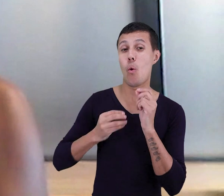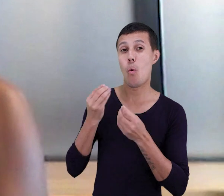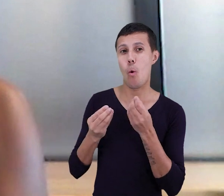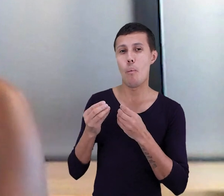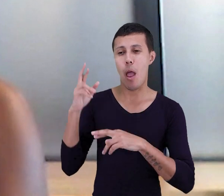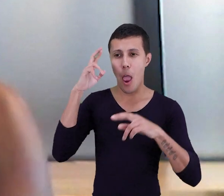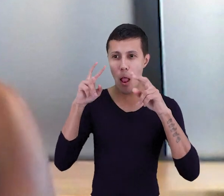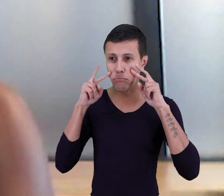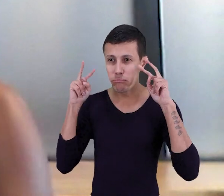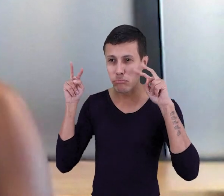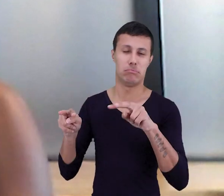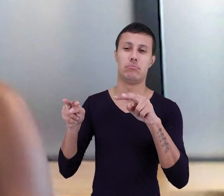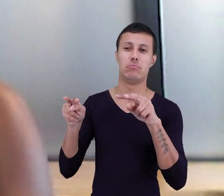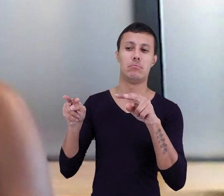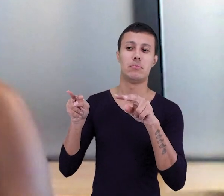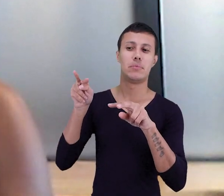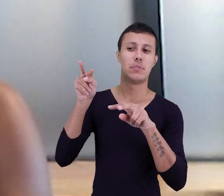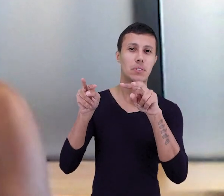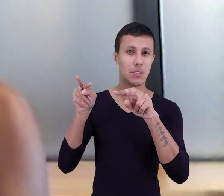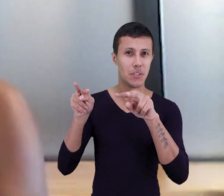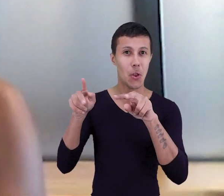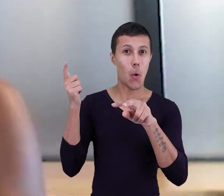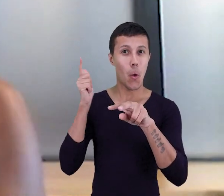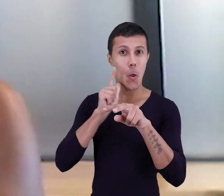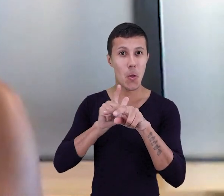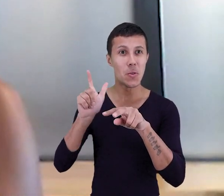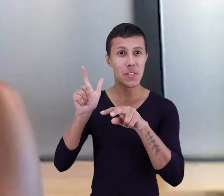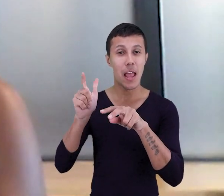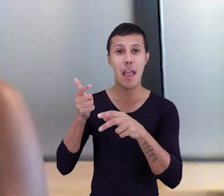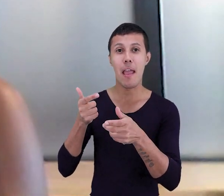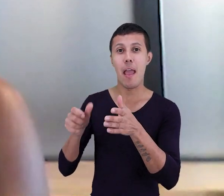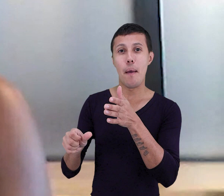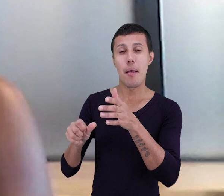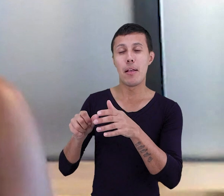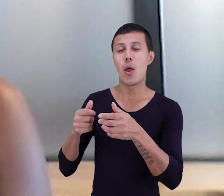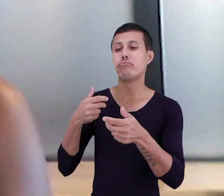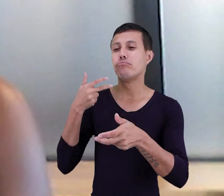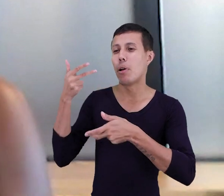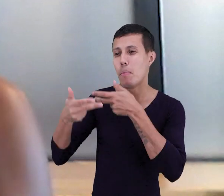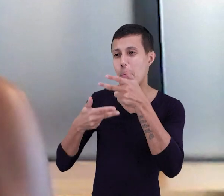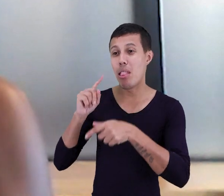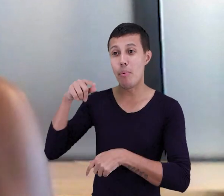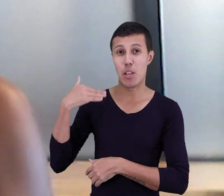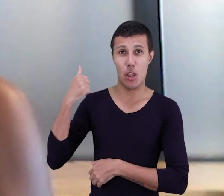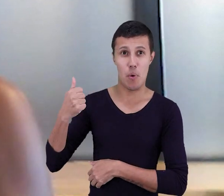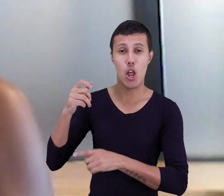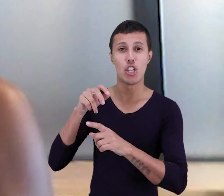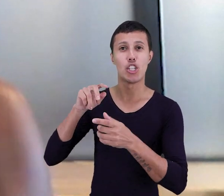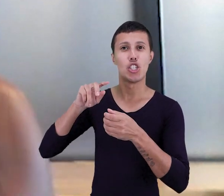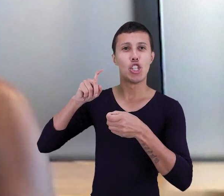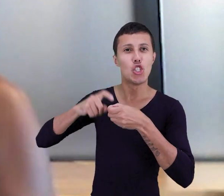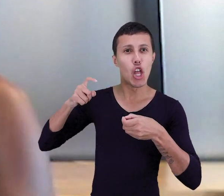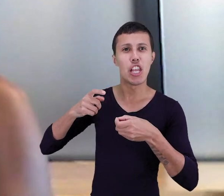mais atento. É um olhar que você consegue, nas minhas primeiras conversas, né, depois que o Gilmar me chamou para ser sócio, a gente trocava muito